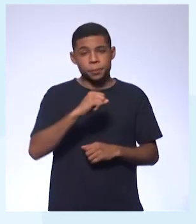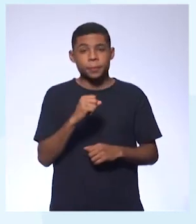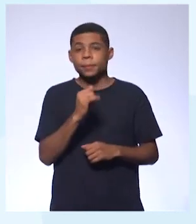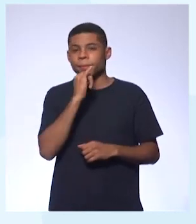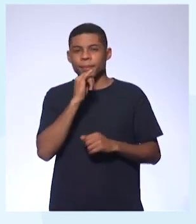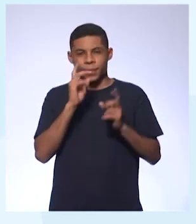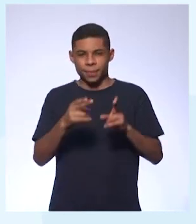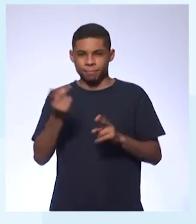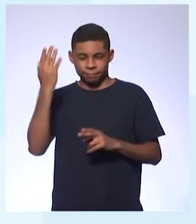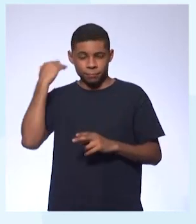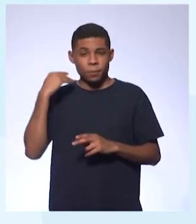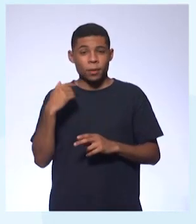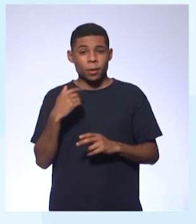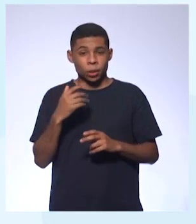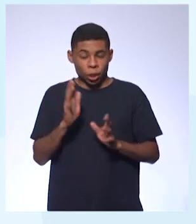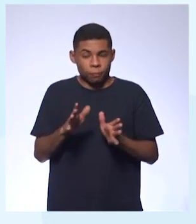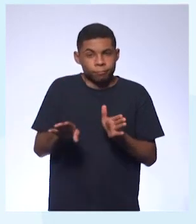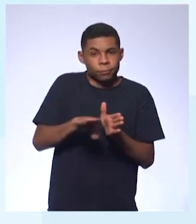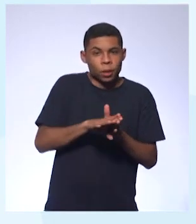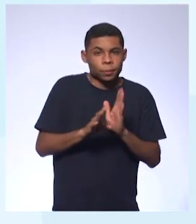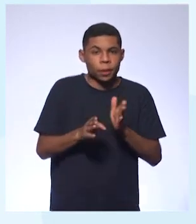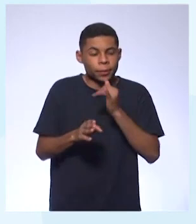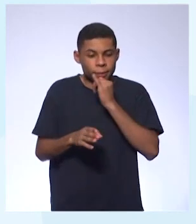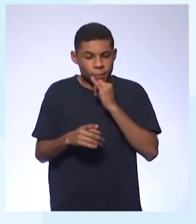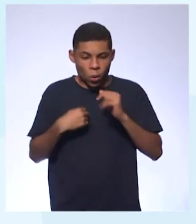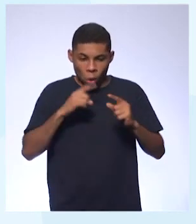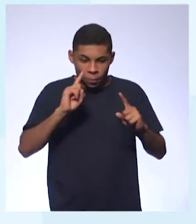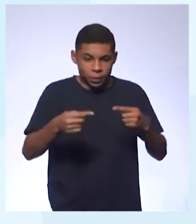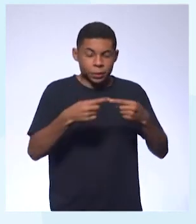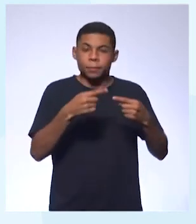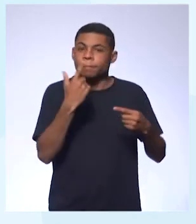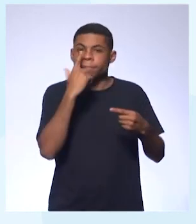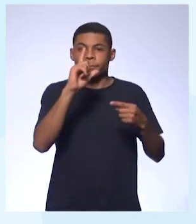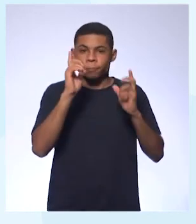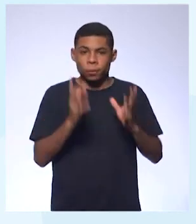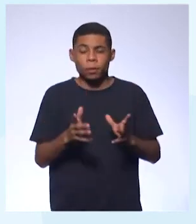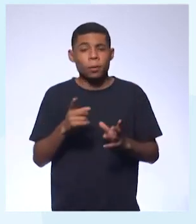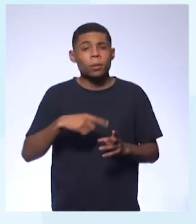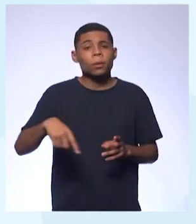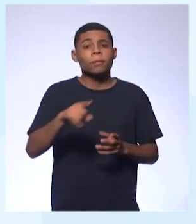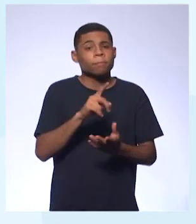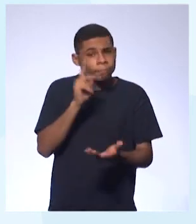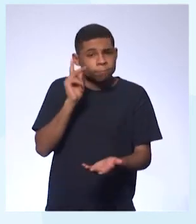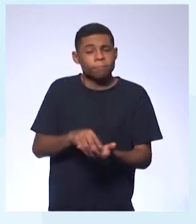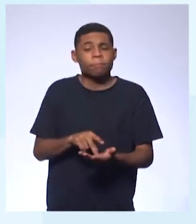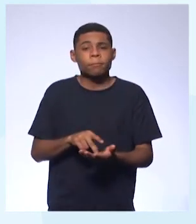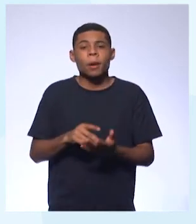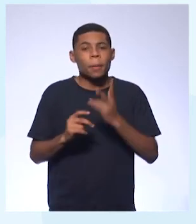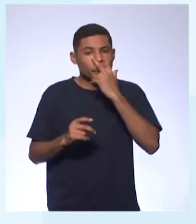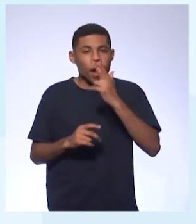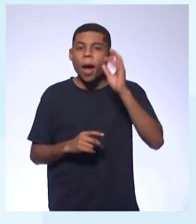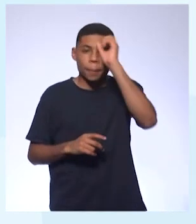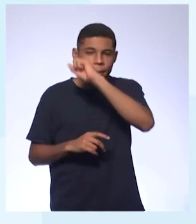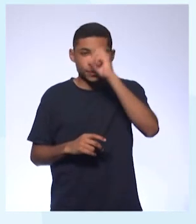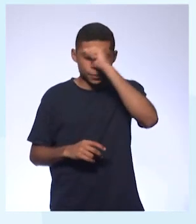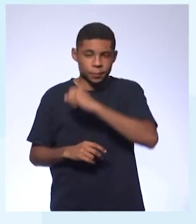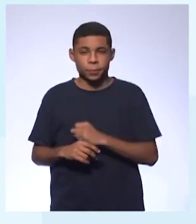como fizemos e como chegamos a um determinado objetivo, nós verdadeiramente